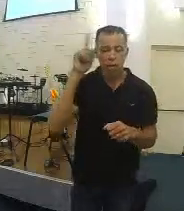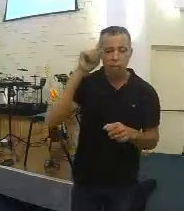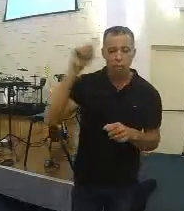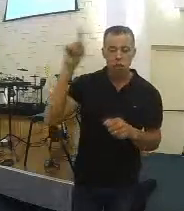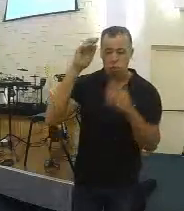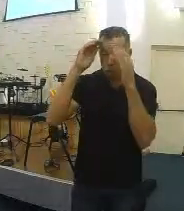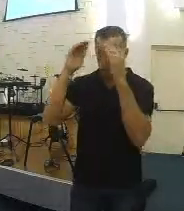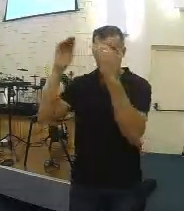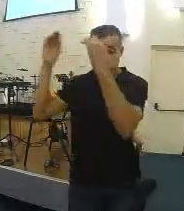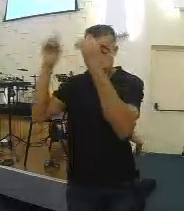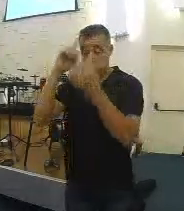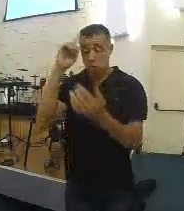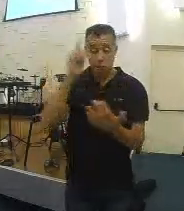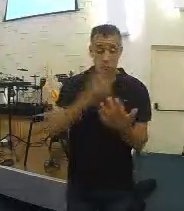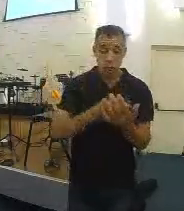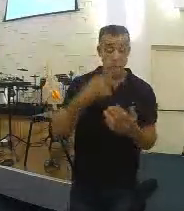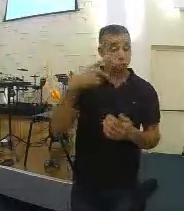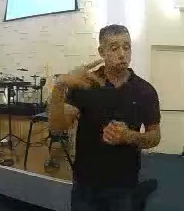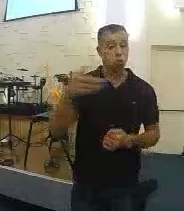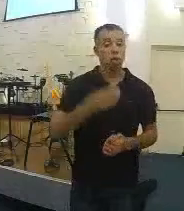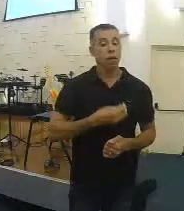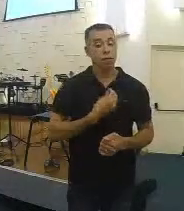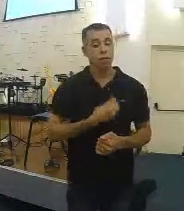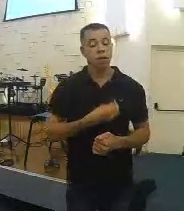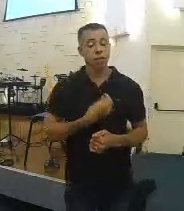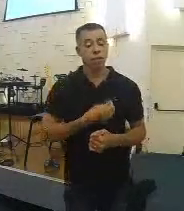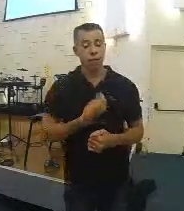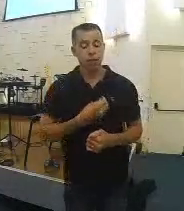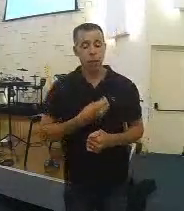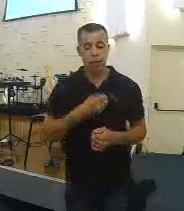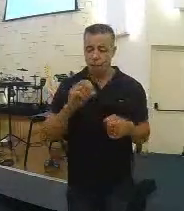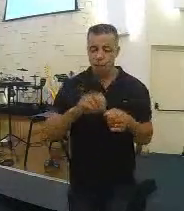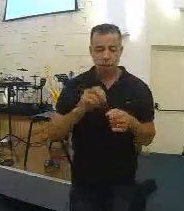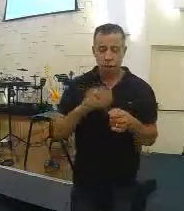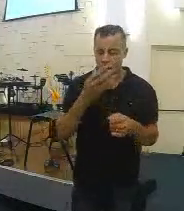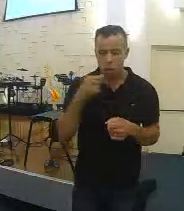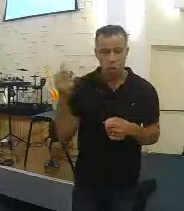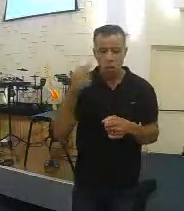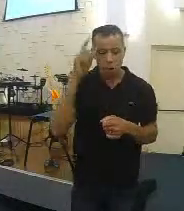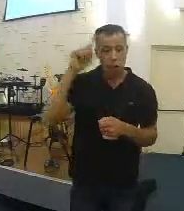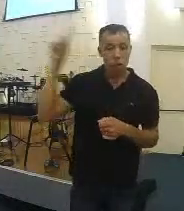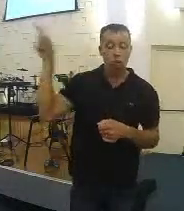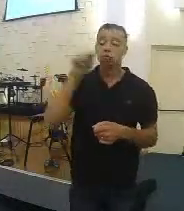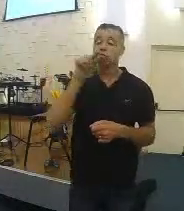Deus fielmente na sua vida. Você não vai se arrepender. Você não se arrependerá.